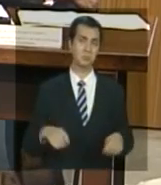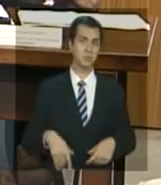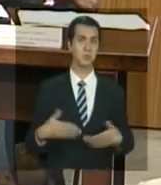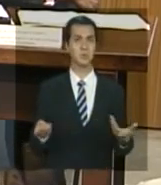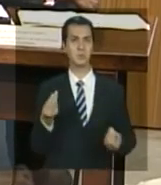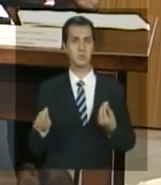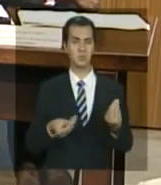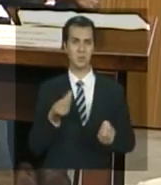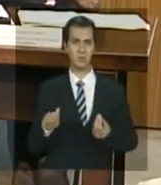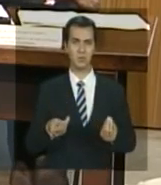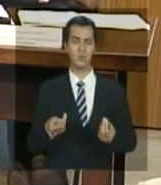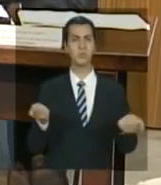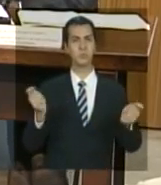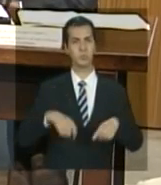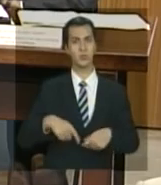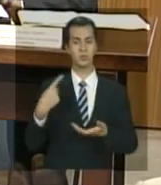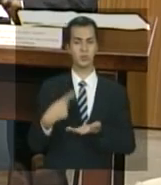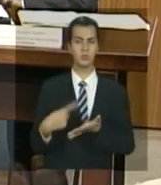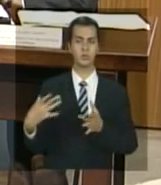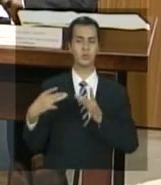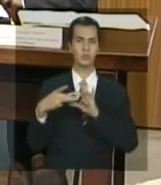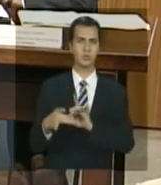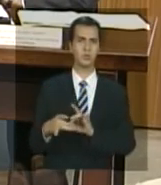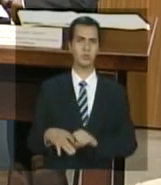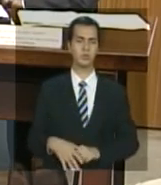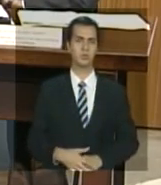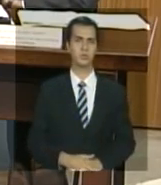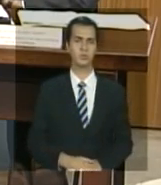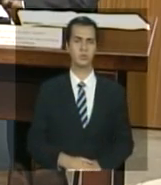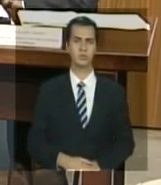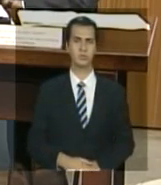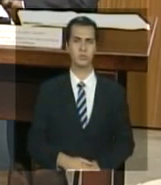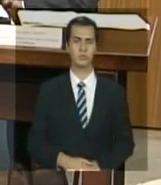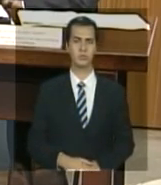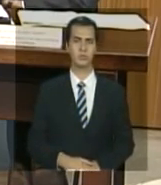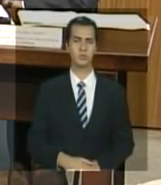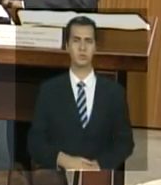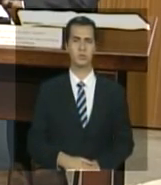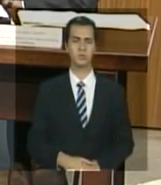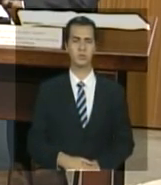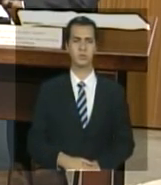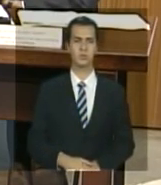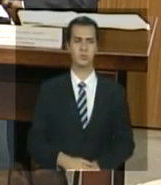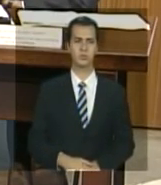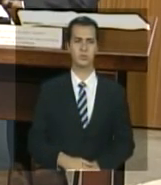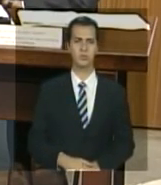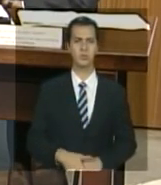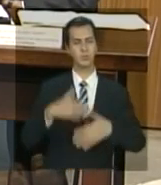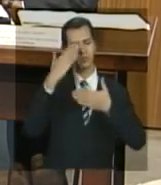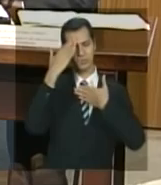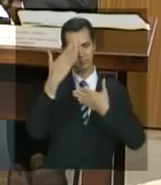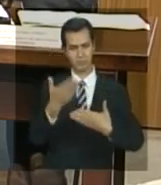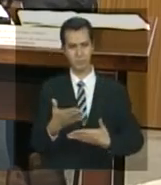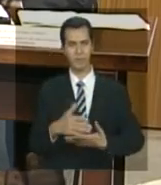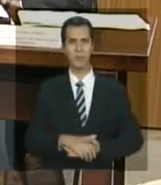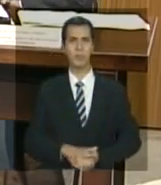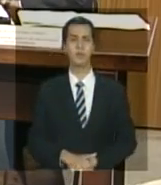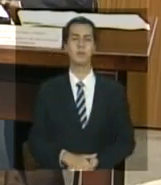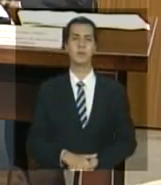se poderia ter um acordo bilateral também nessa área. Muito obrigada. Bom, Quanto ao Banco